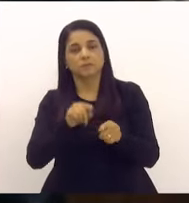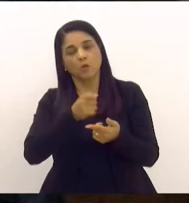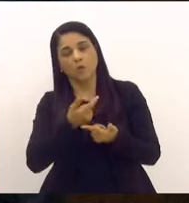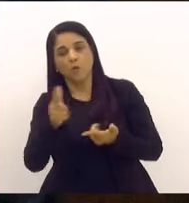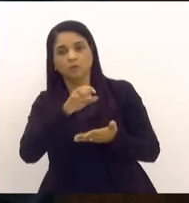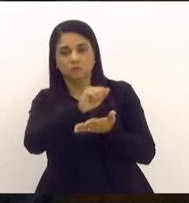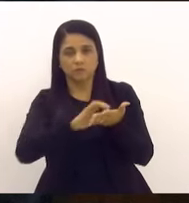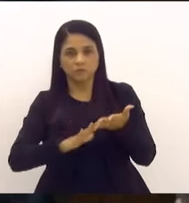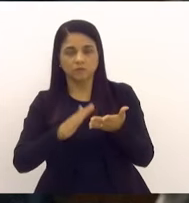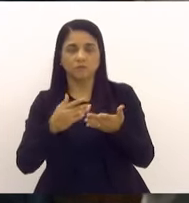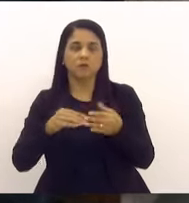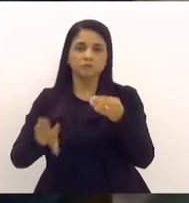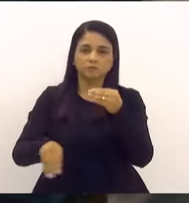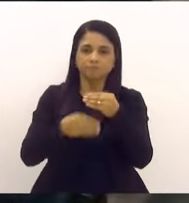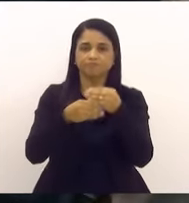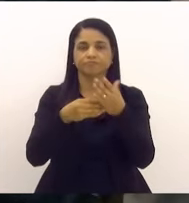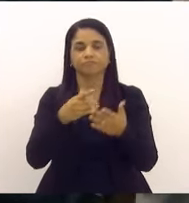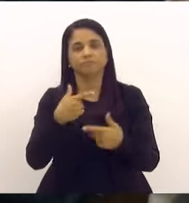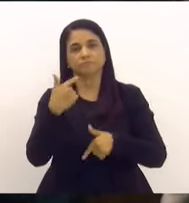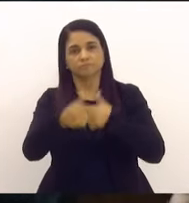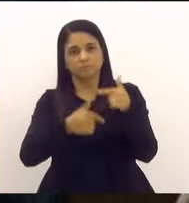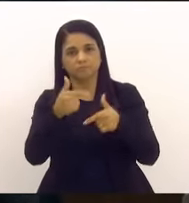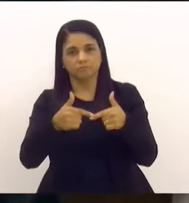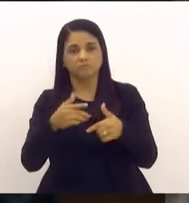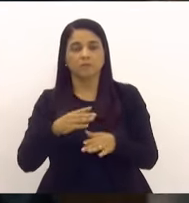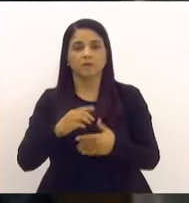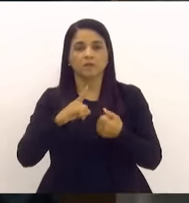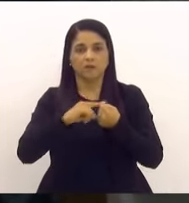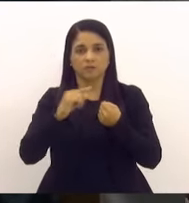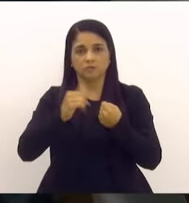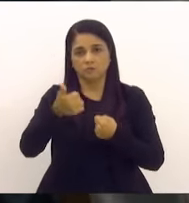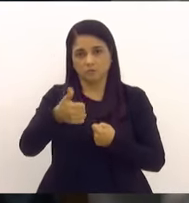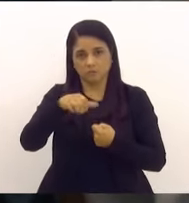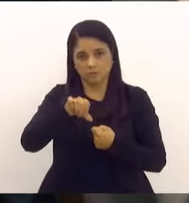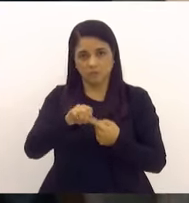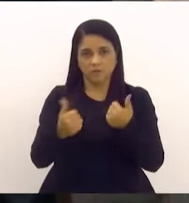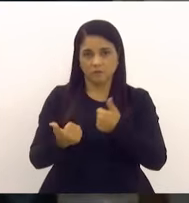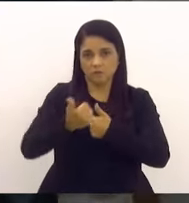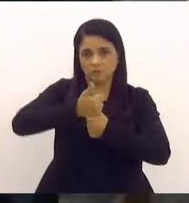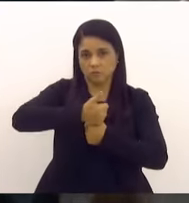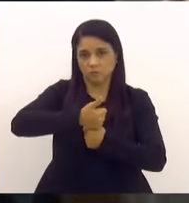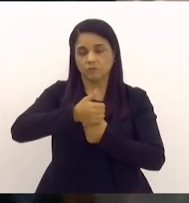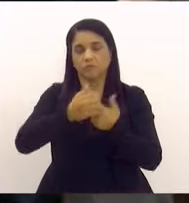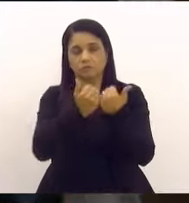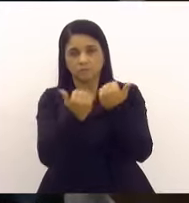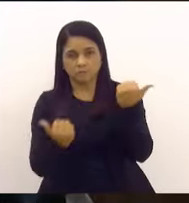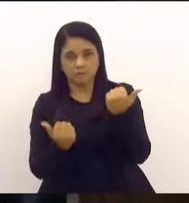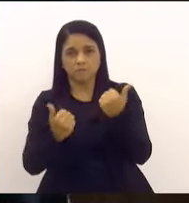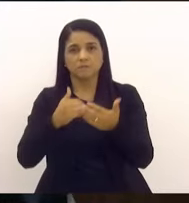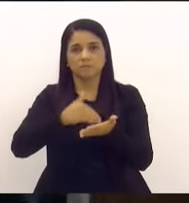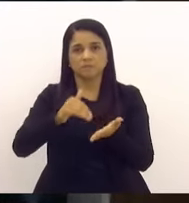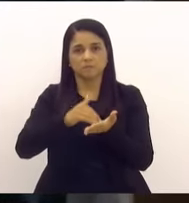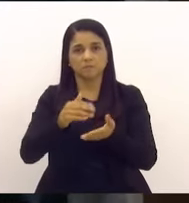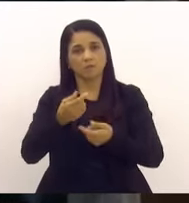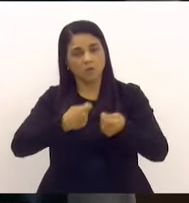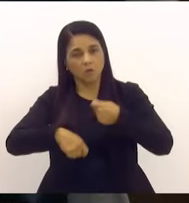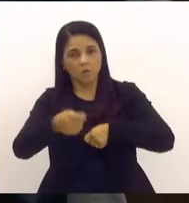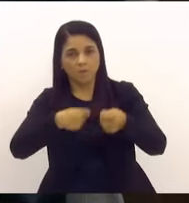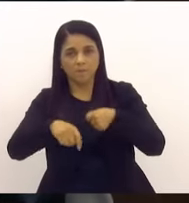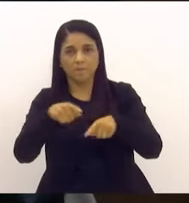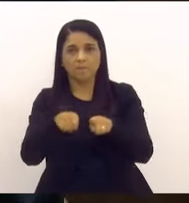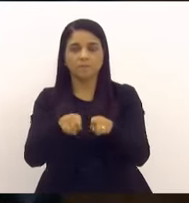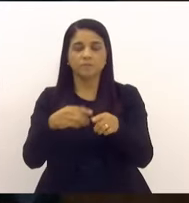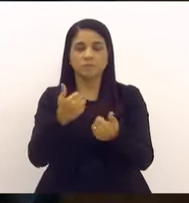que lhe forem atribuídas. Artigo 19. A Subsecretaria de Estado de Planejamento e Integração Operacional será dirigida pelo